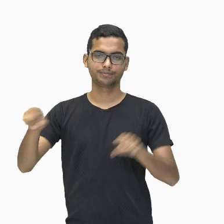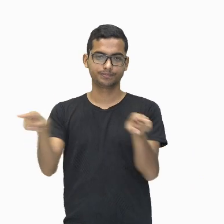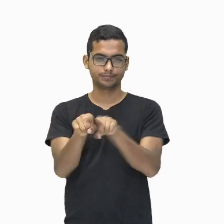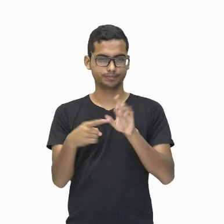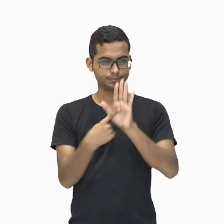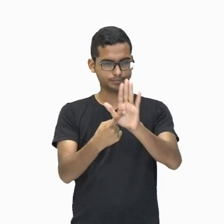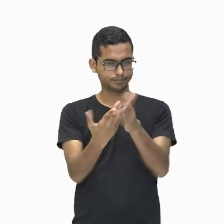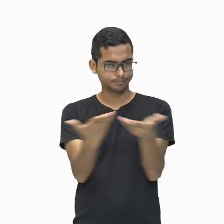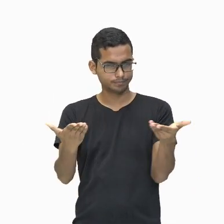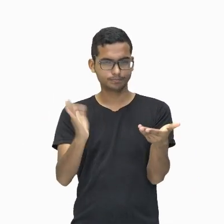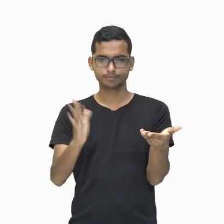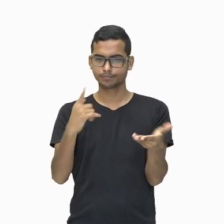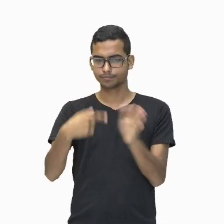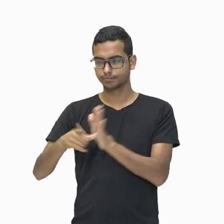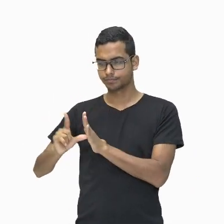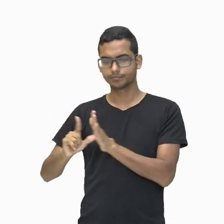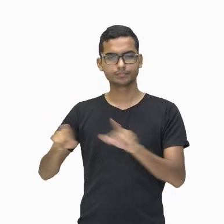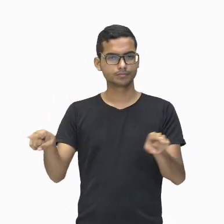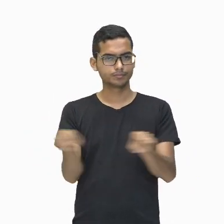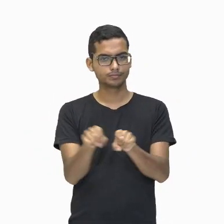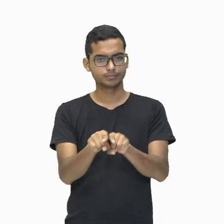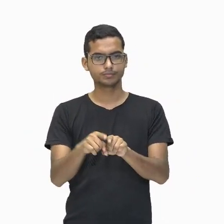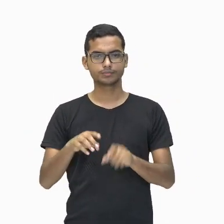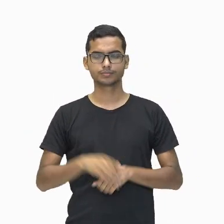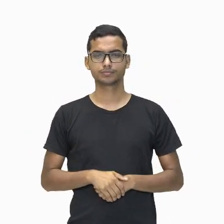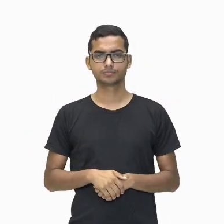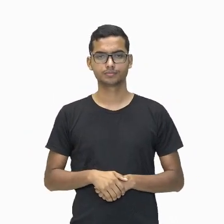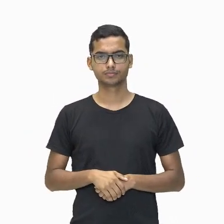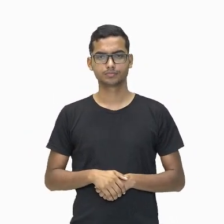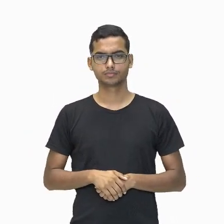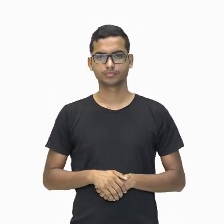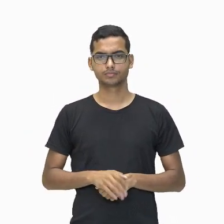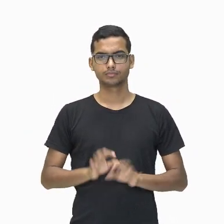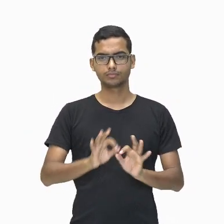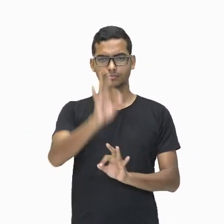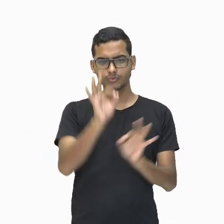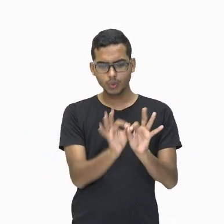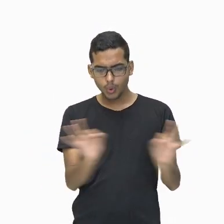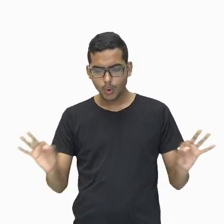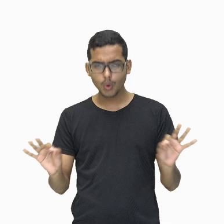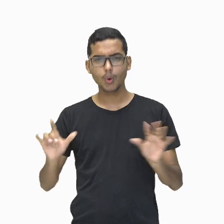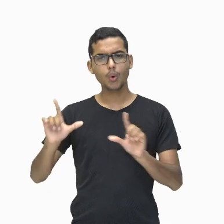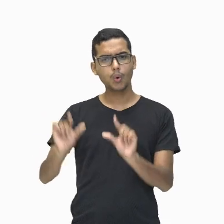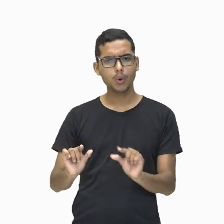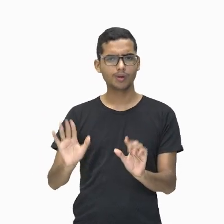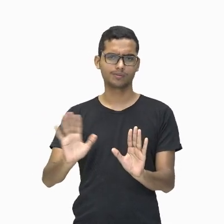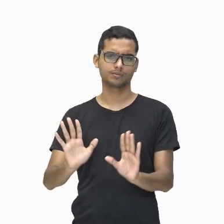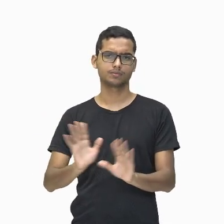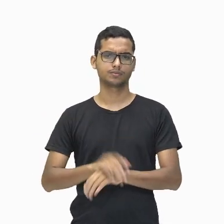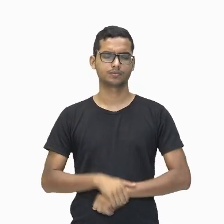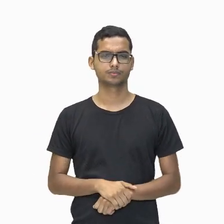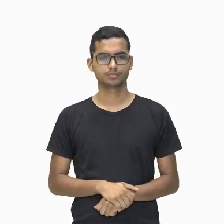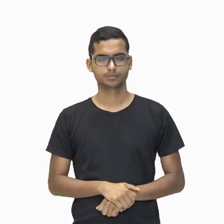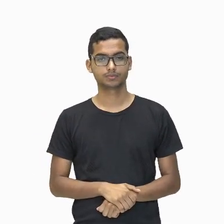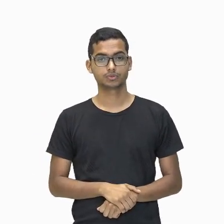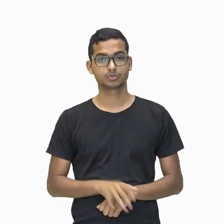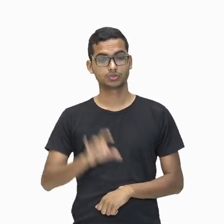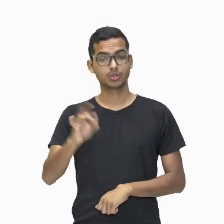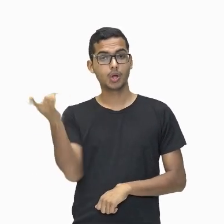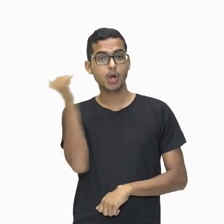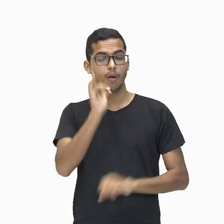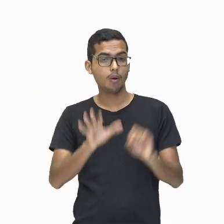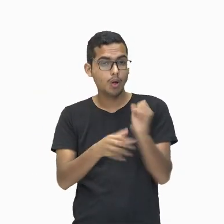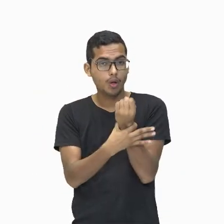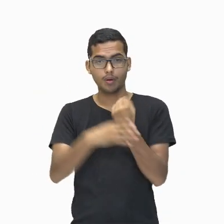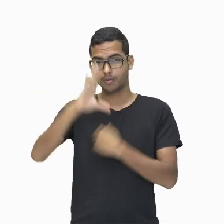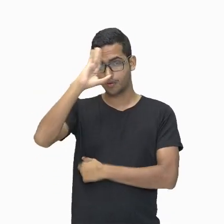para vocês, existem outras distâncias, mas elas não serão as menores, não será a menor distância, tá bom? A gente só garante